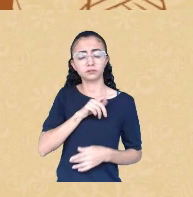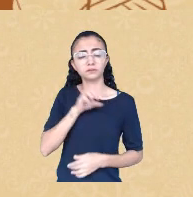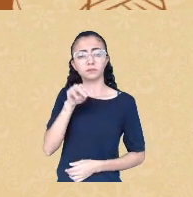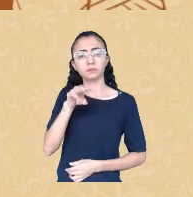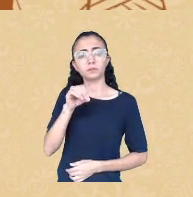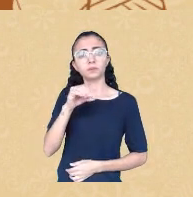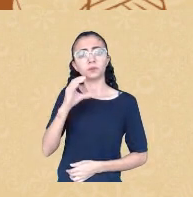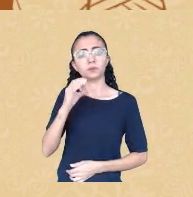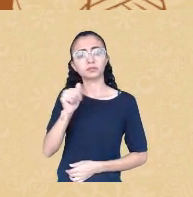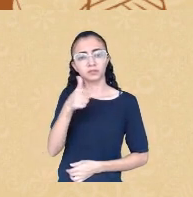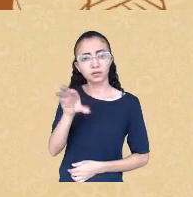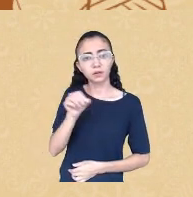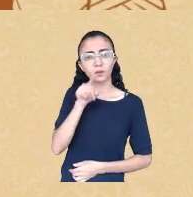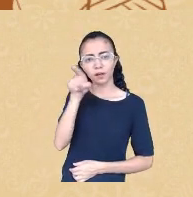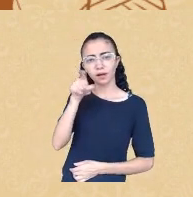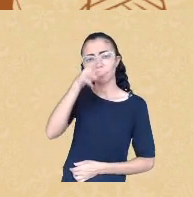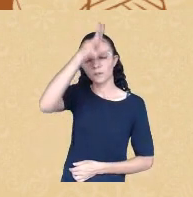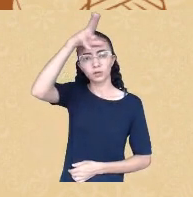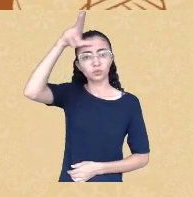Grosso.